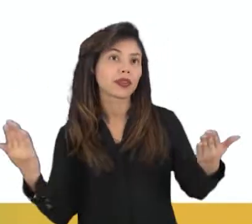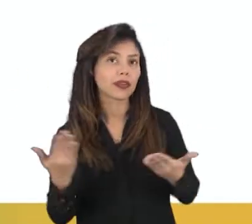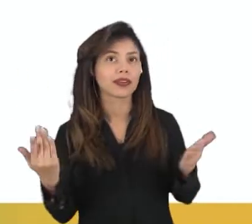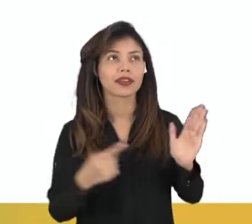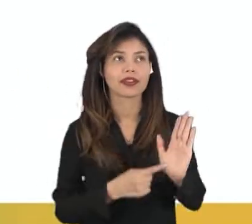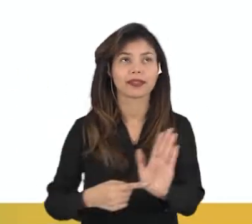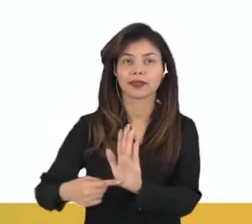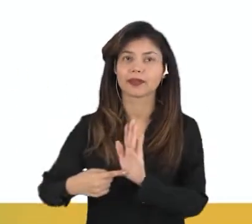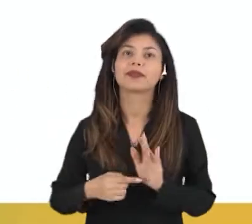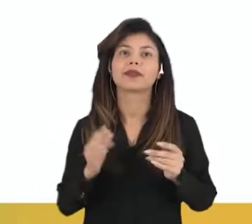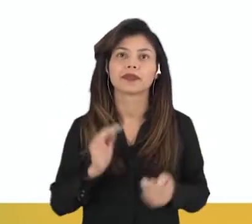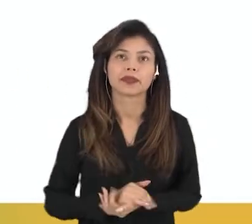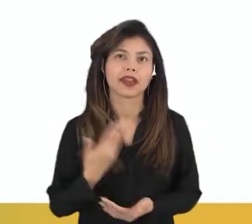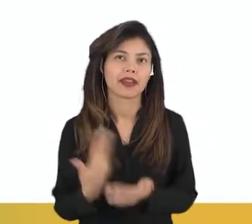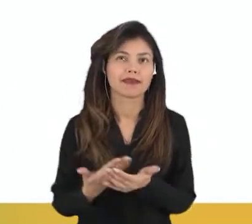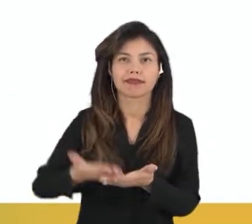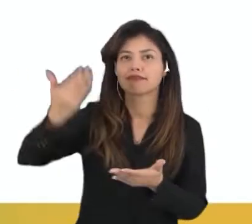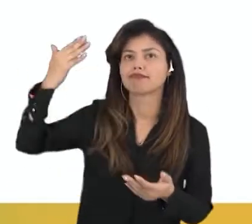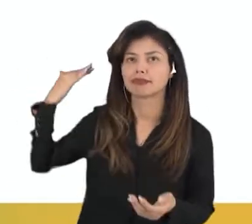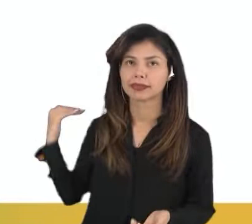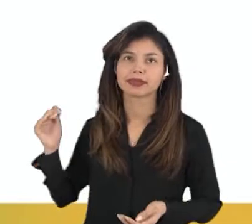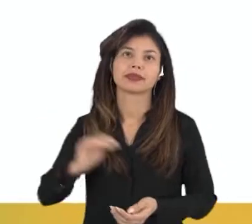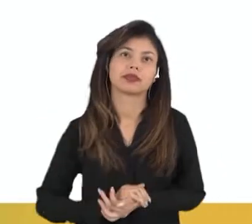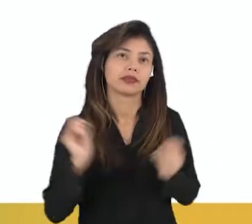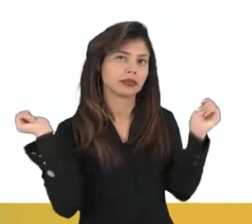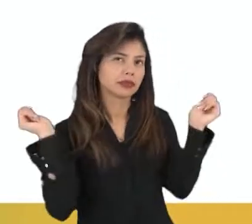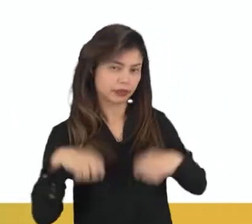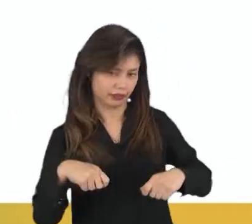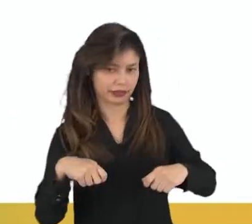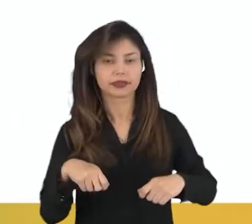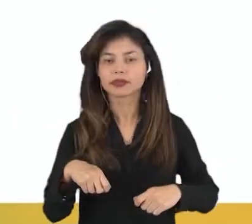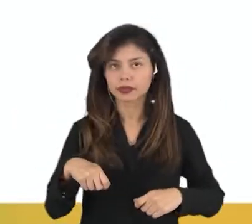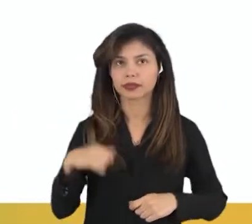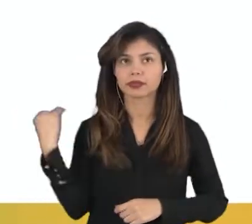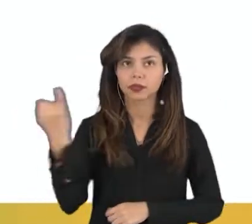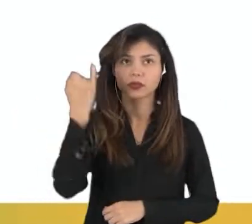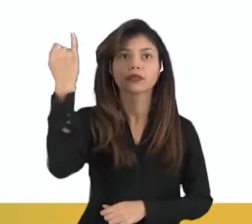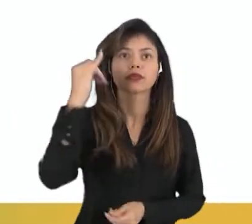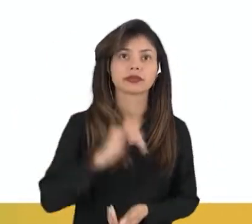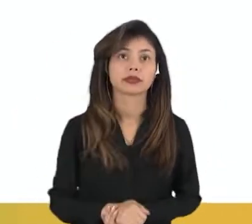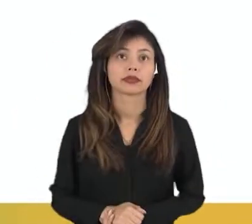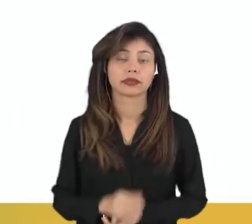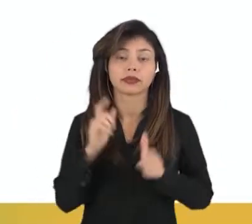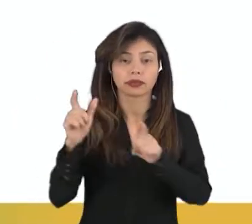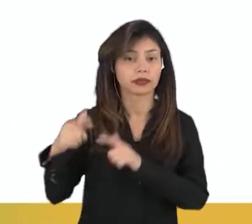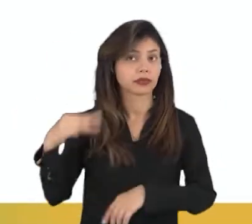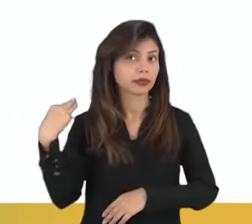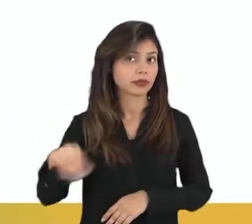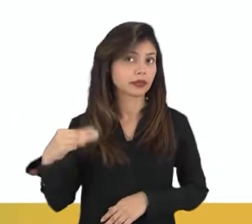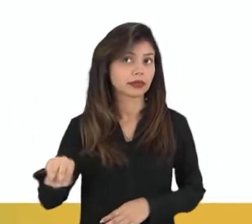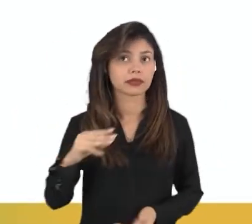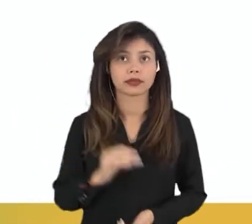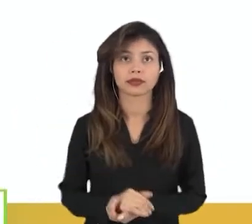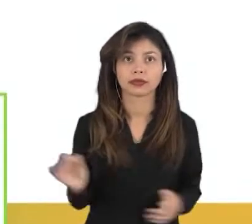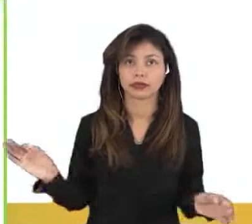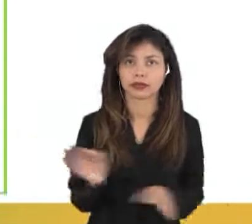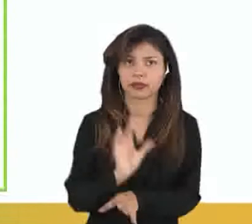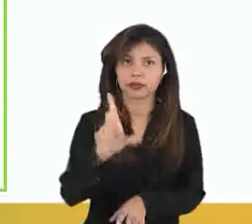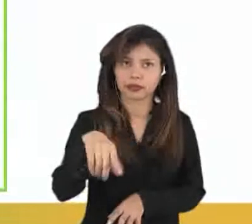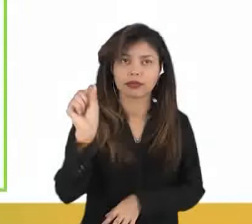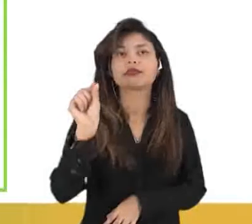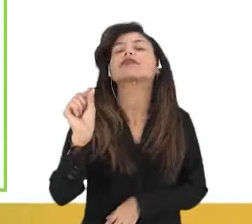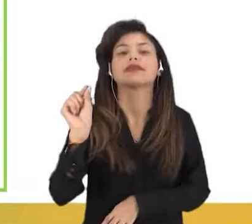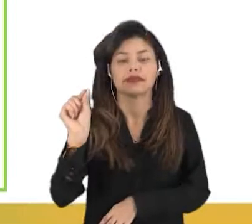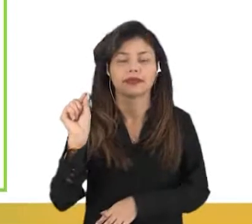Nós vimos na aula anterior que probabilidade é uma importantíssima área da matemática e que determina a chance de um evento